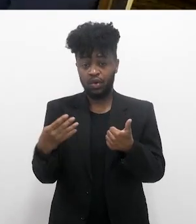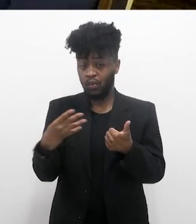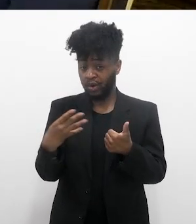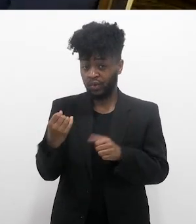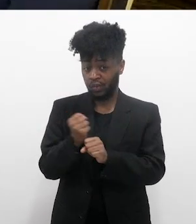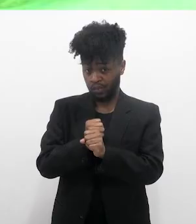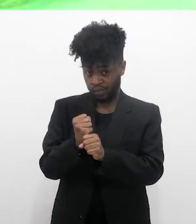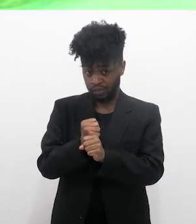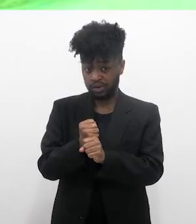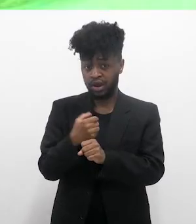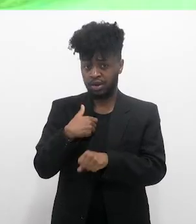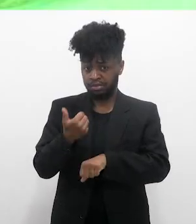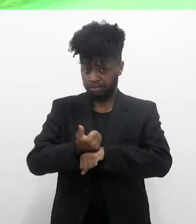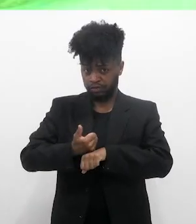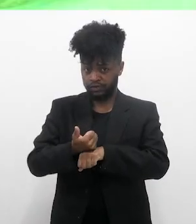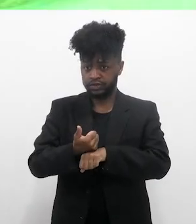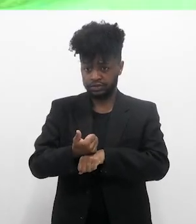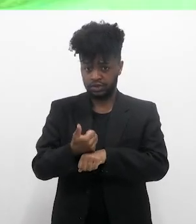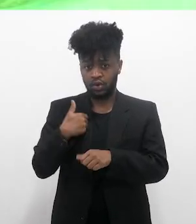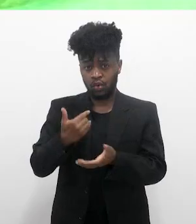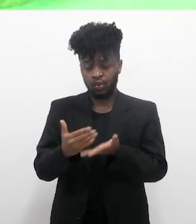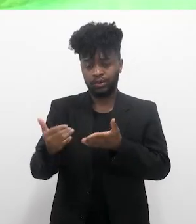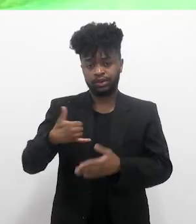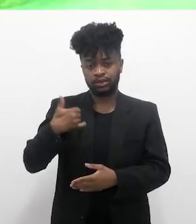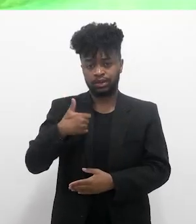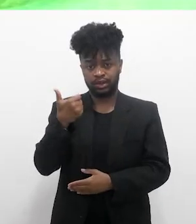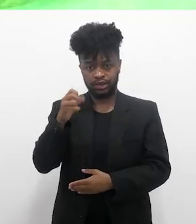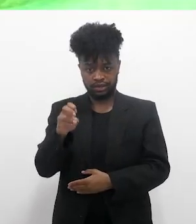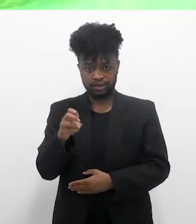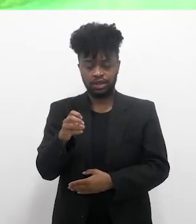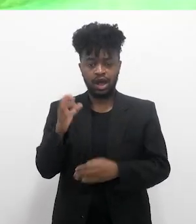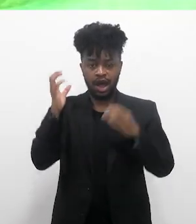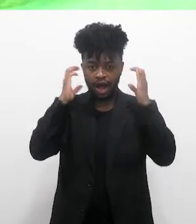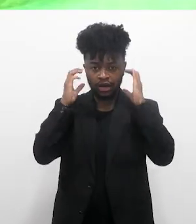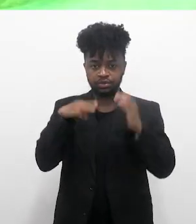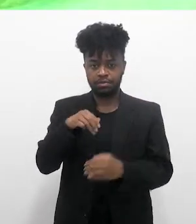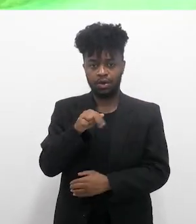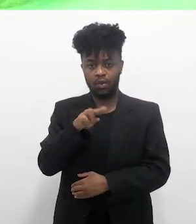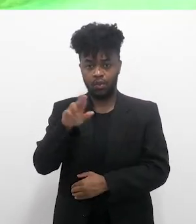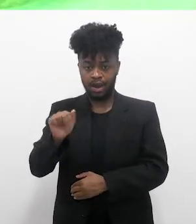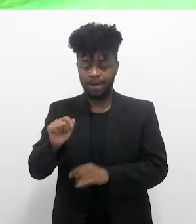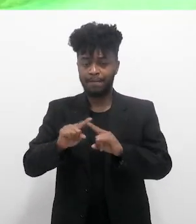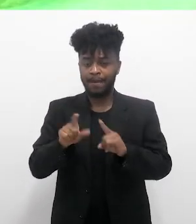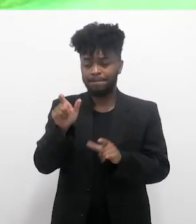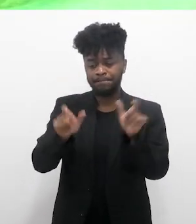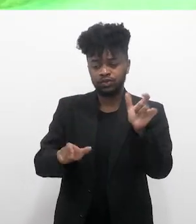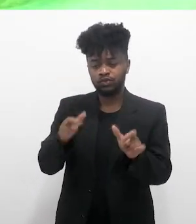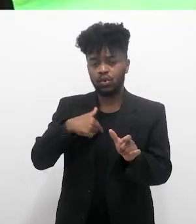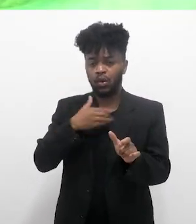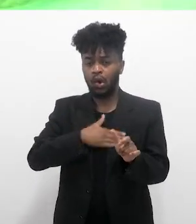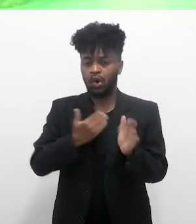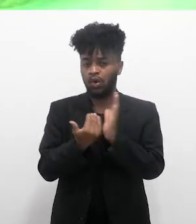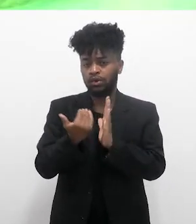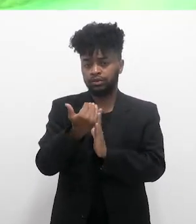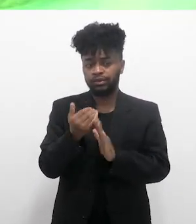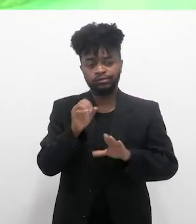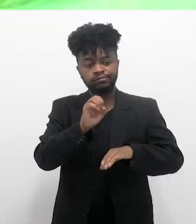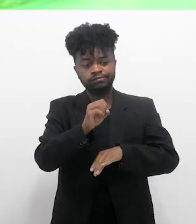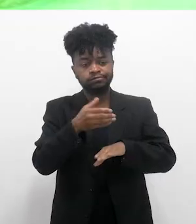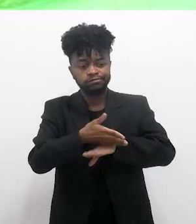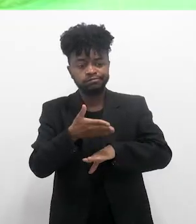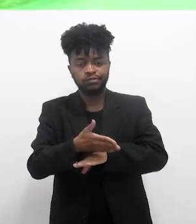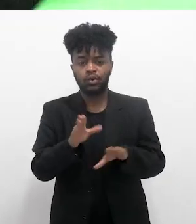anos que eu tenho de profissão, começando com 15 anos na Rádio Mauá. Mas os meus ídolos estavam na Rádio Globo à